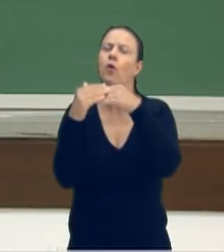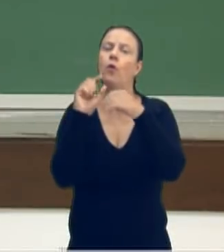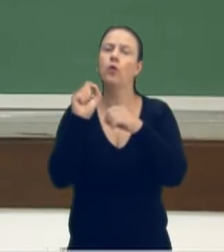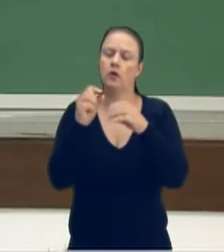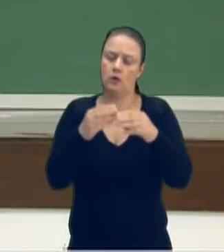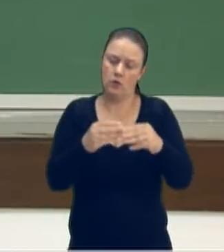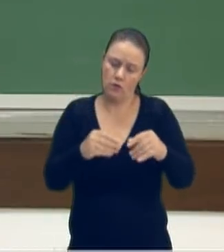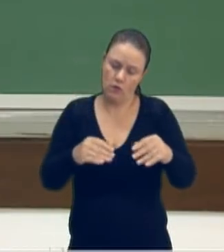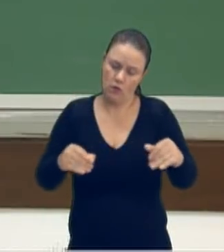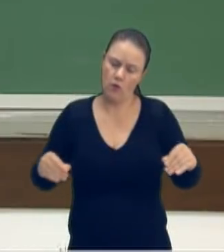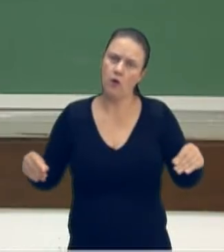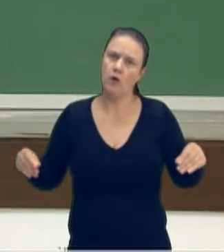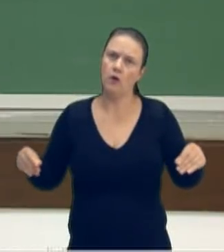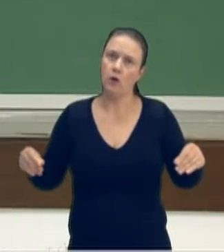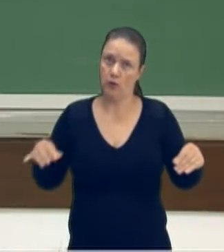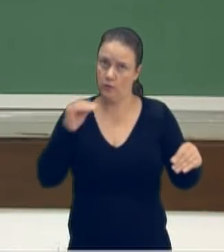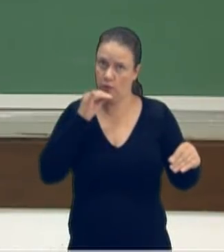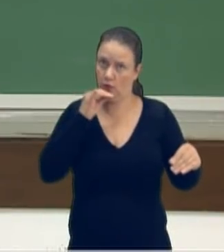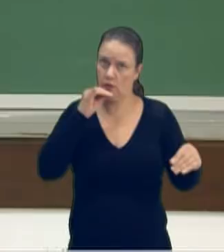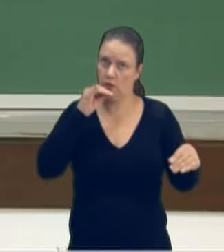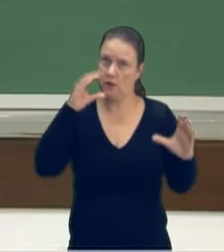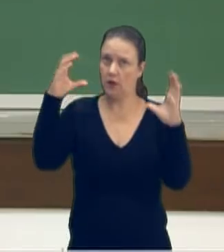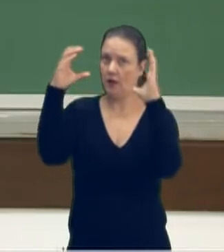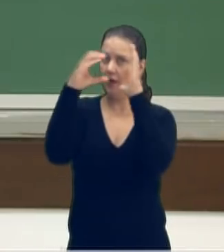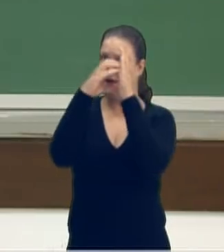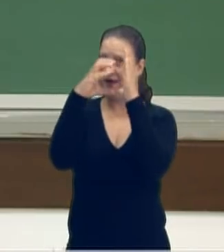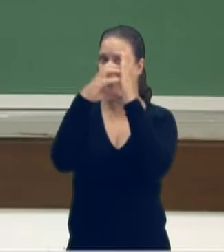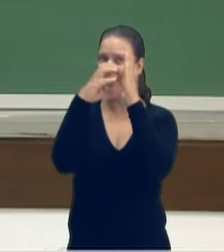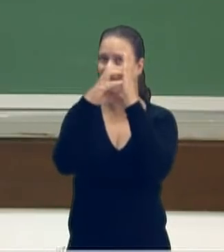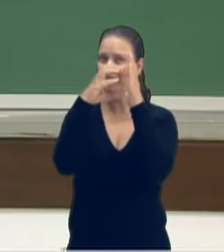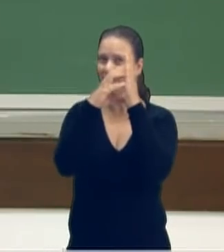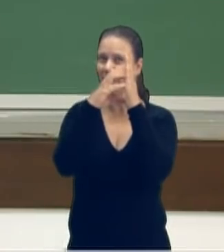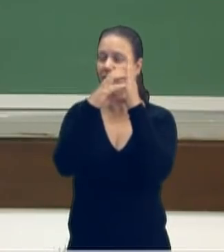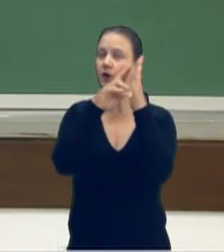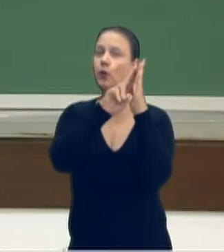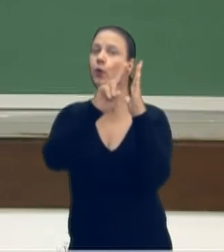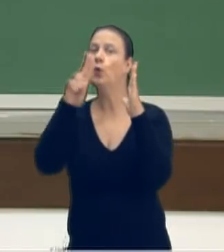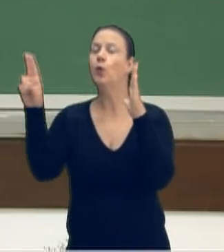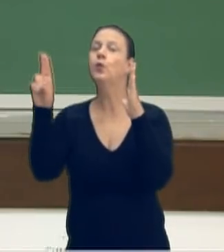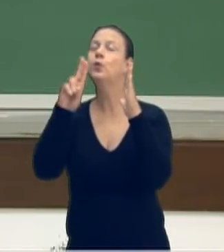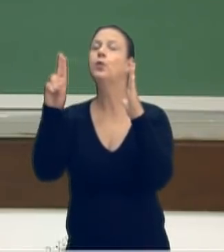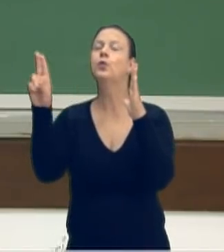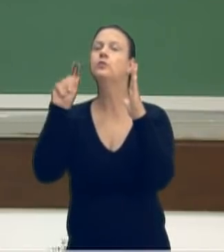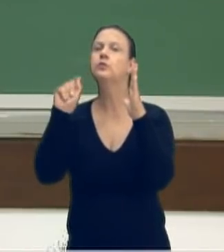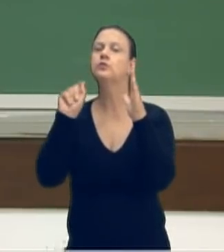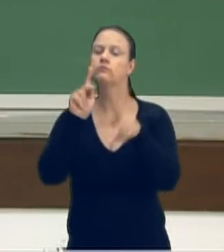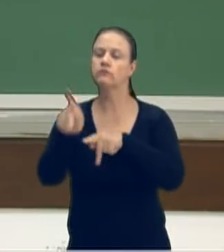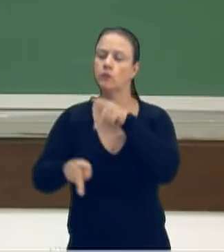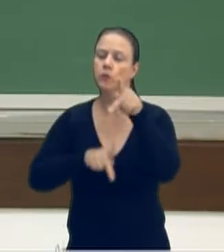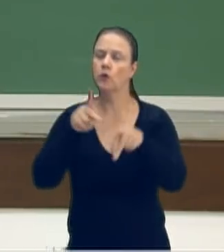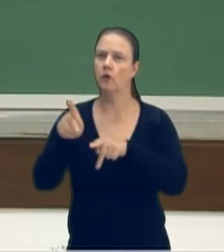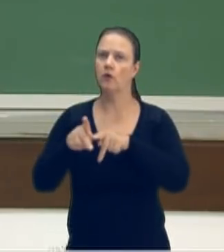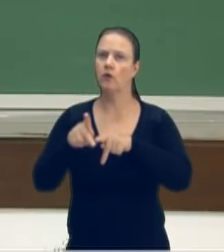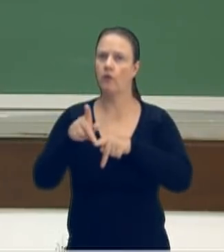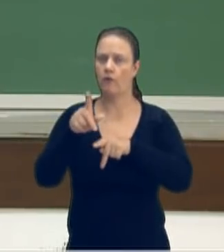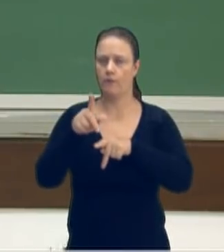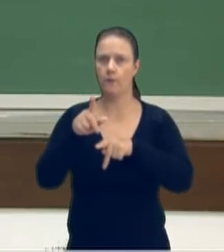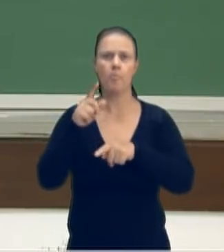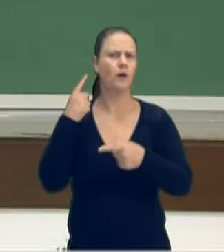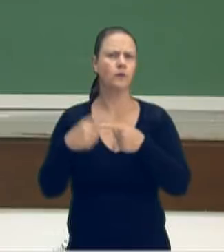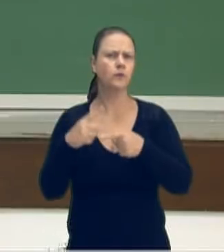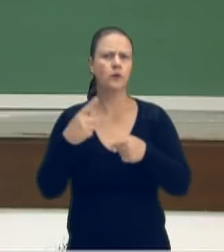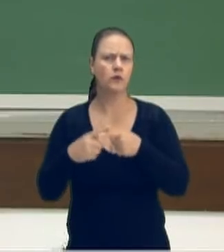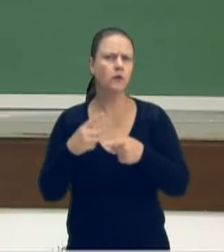fase crescente da Lua, e por isso o nome, que são povos que viviam no chamado crescente fértil,